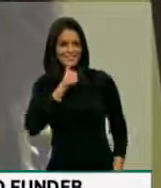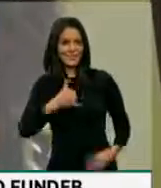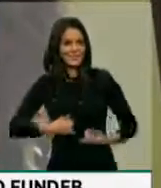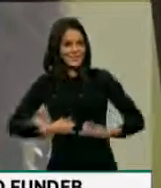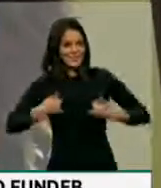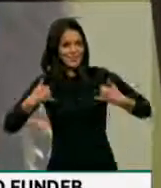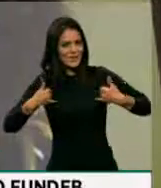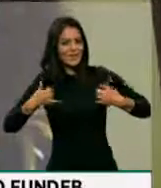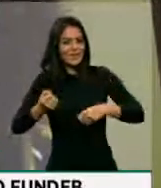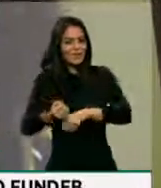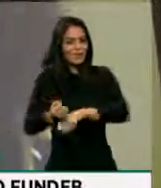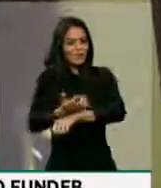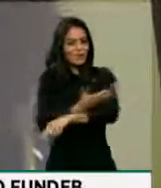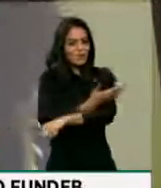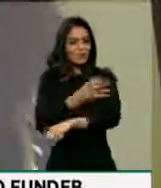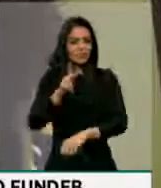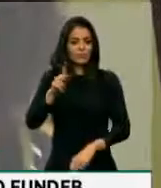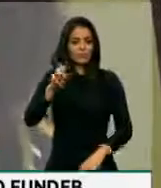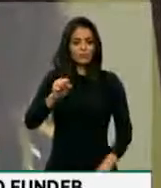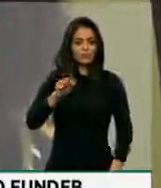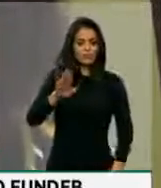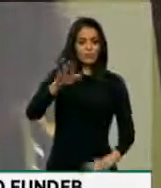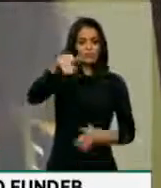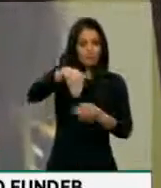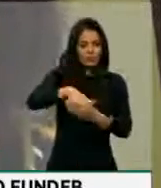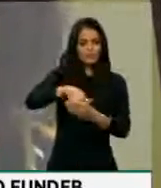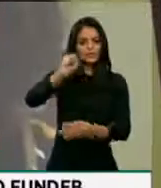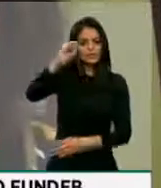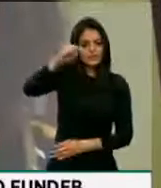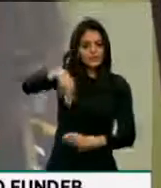com emoção, que o PSB diz sim